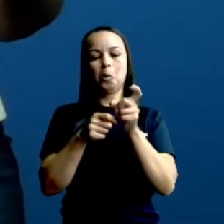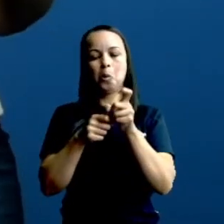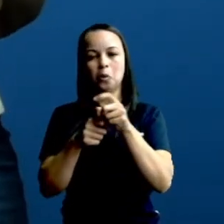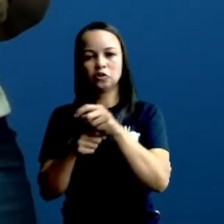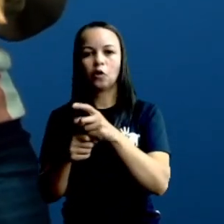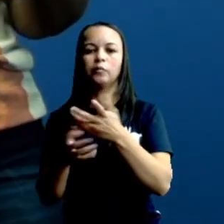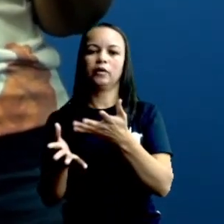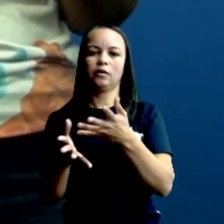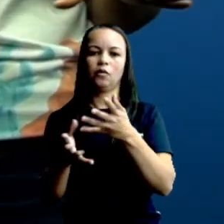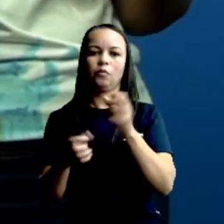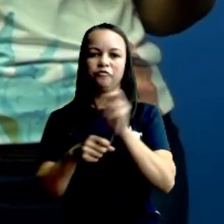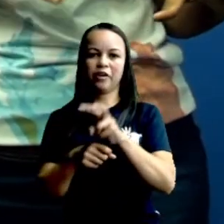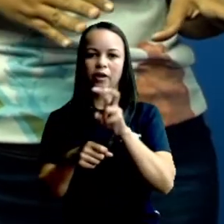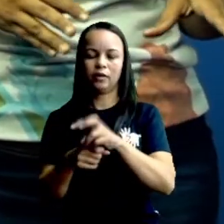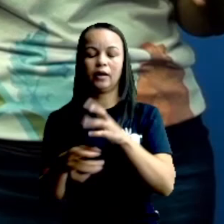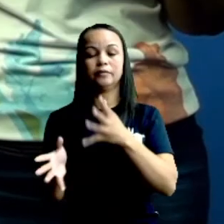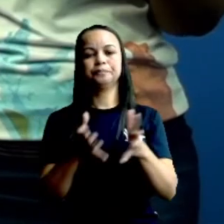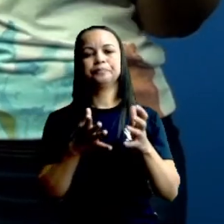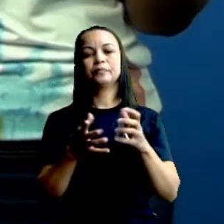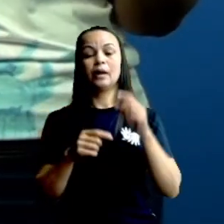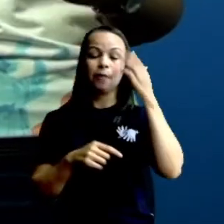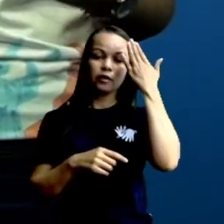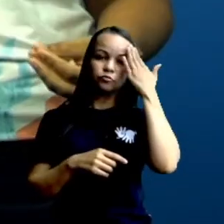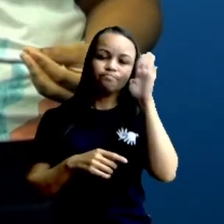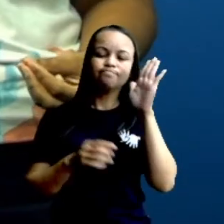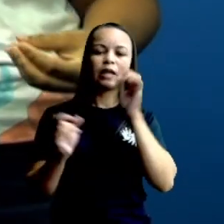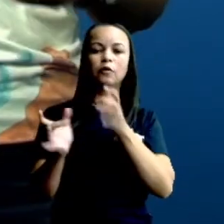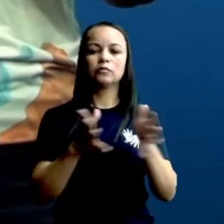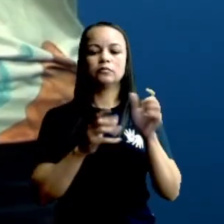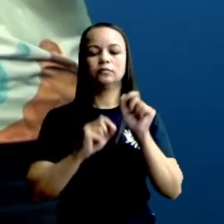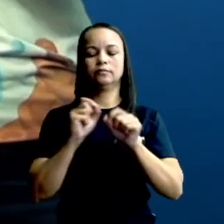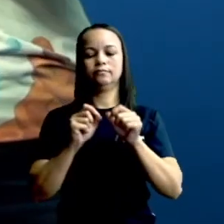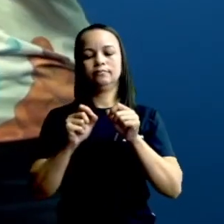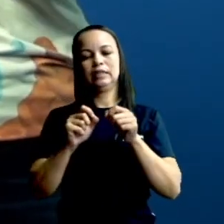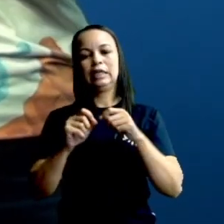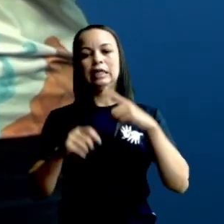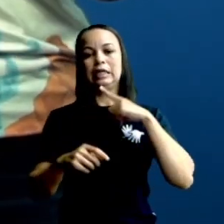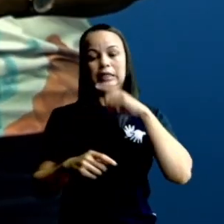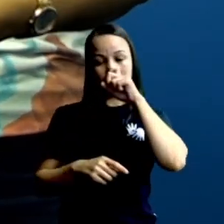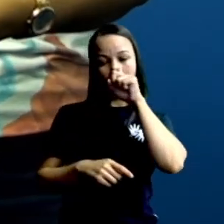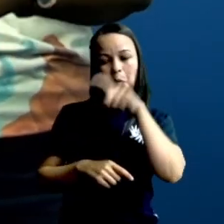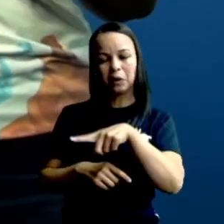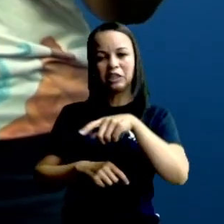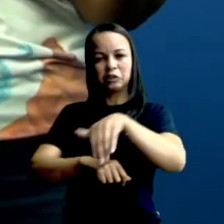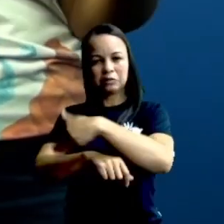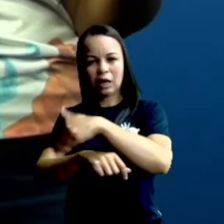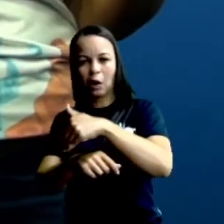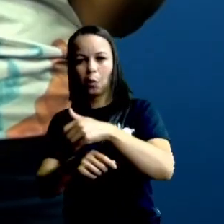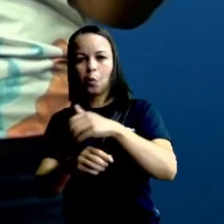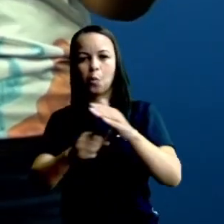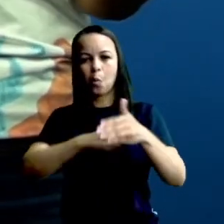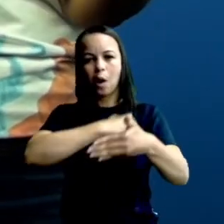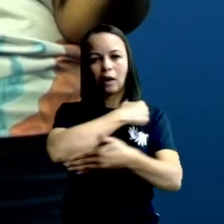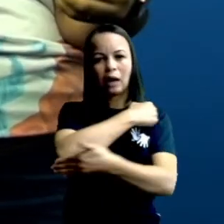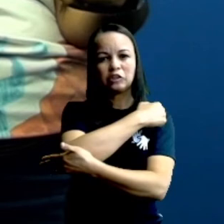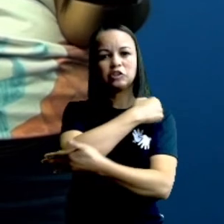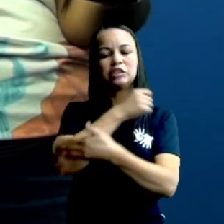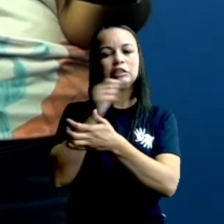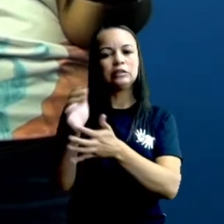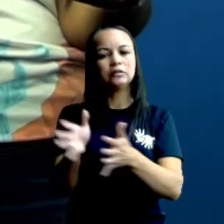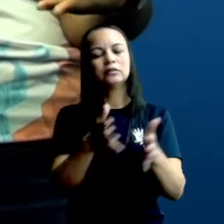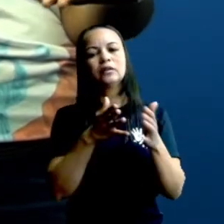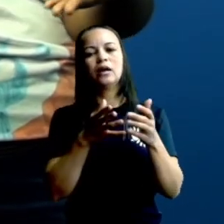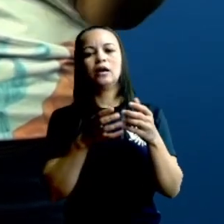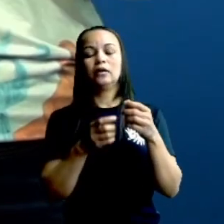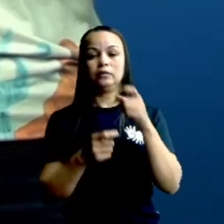na verdade, os escorpiões para a casa deles é justamente o lixo que está acumulado na rua, na esquina. Então, quando você for jogar o seu lixo